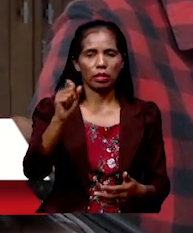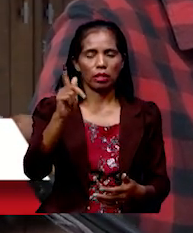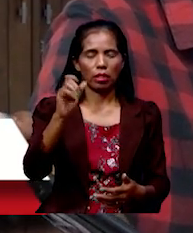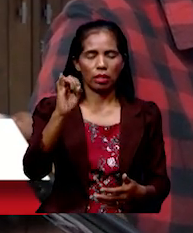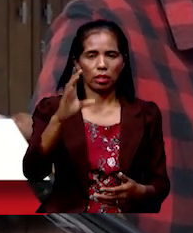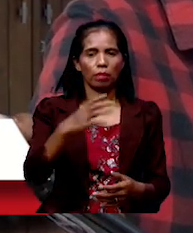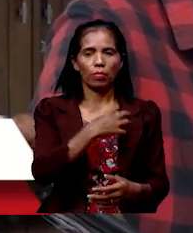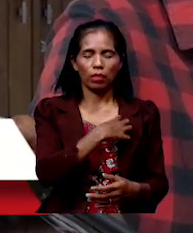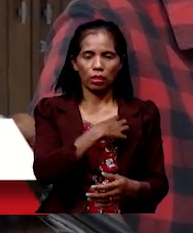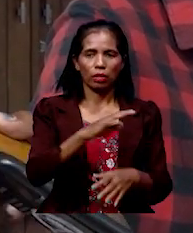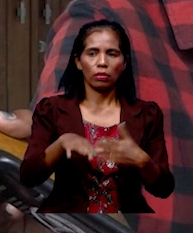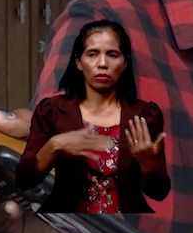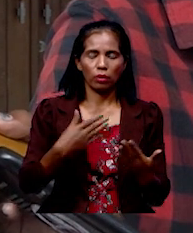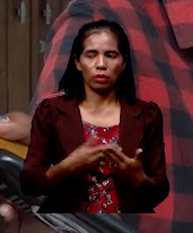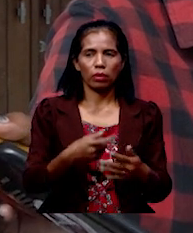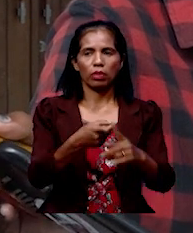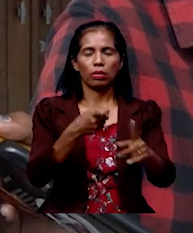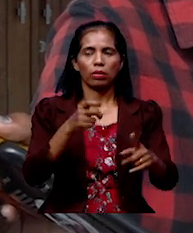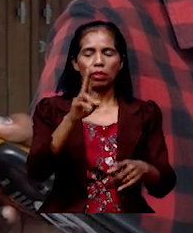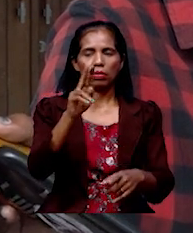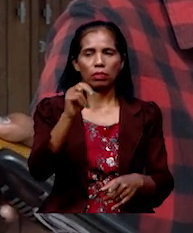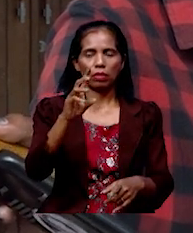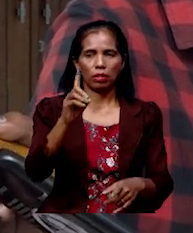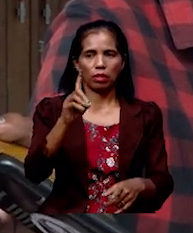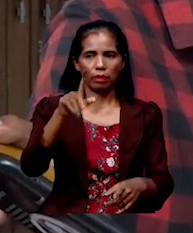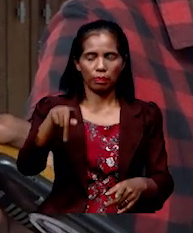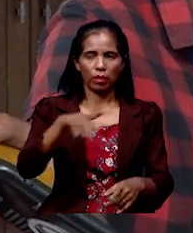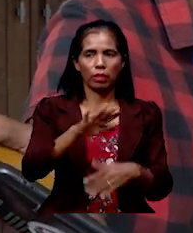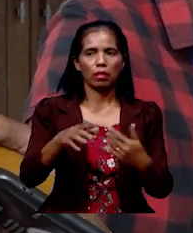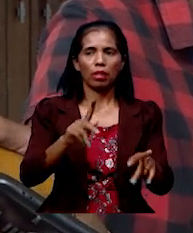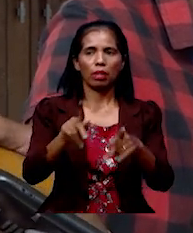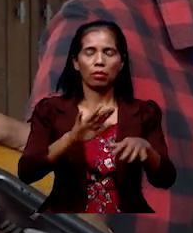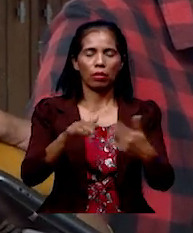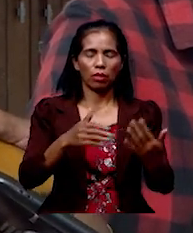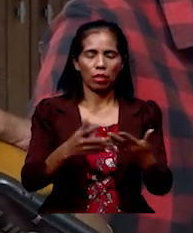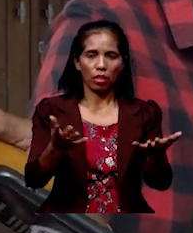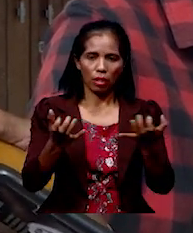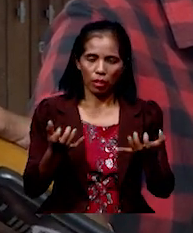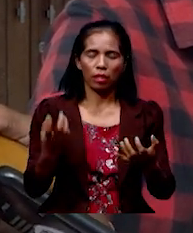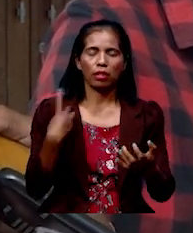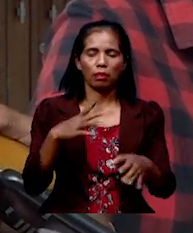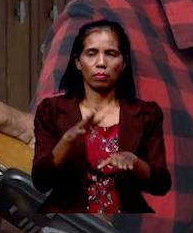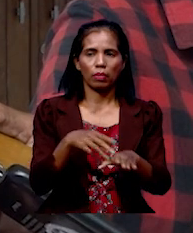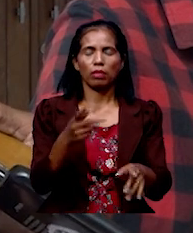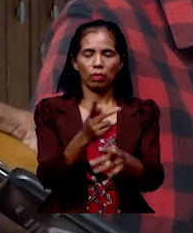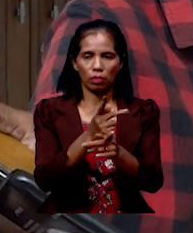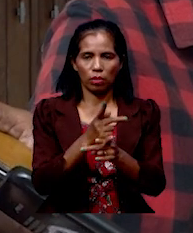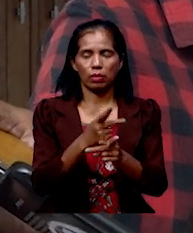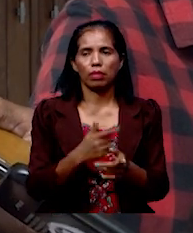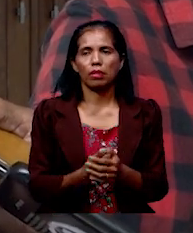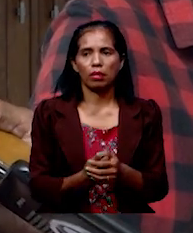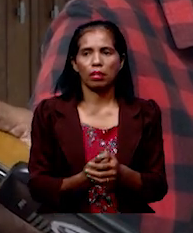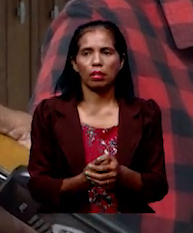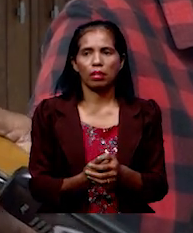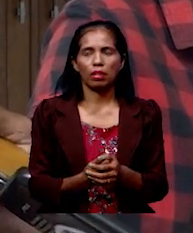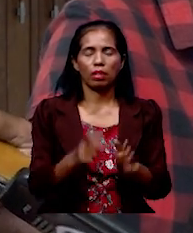Pendeli, o CUNDP, e é mal tudo, né? Bem interessante te convida, então, né? Para assegurar que a abertura é